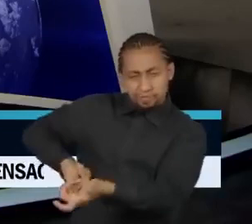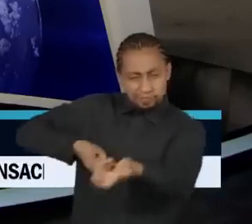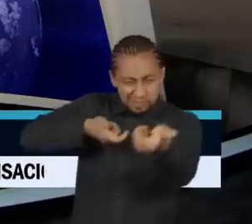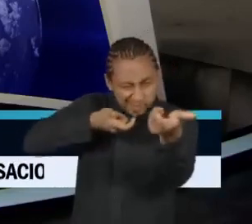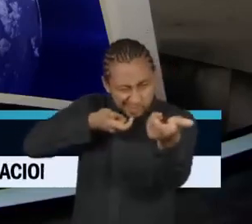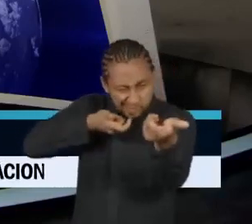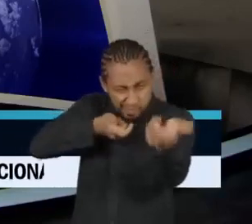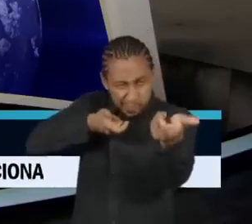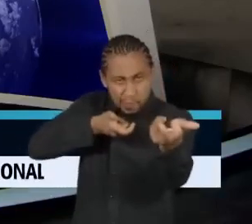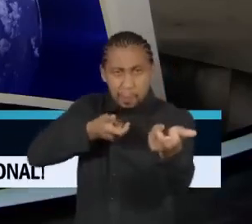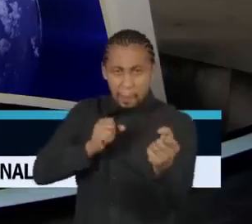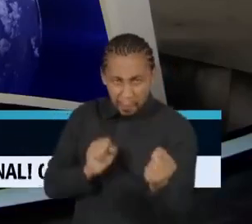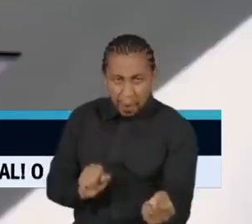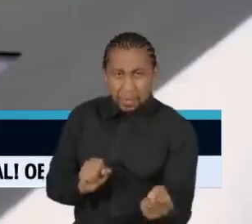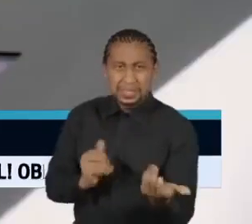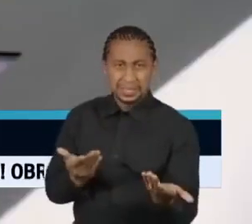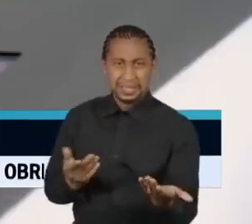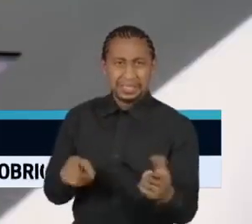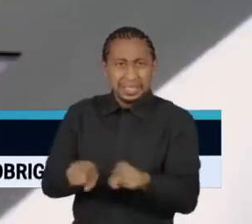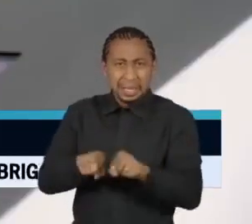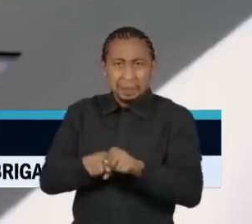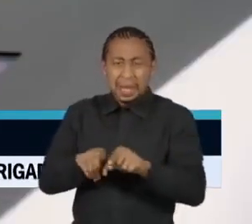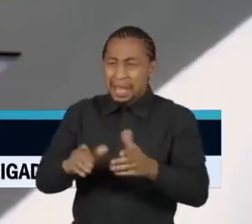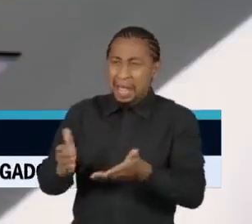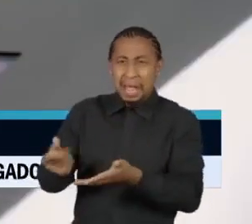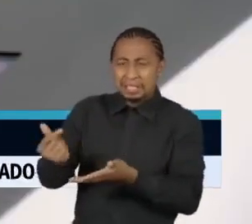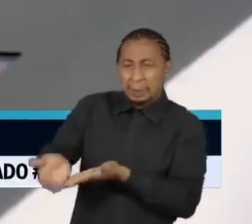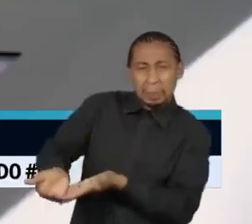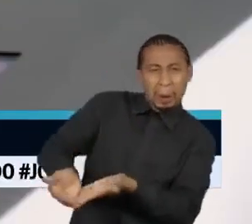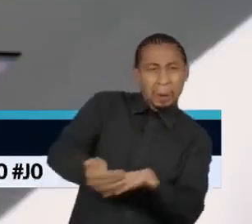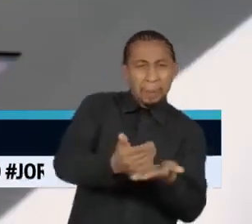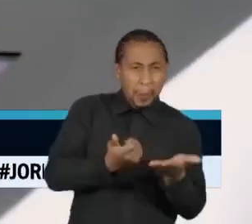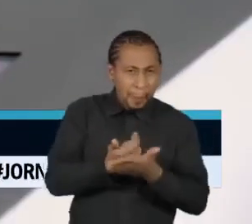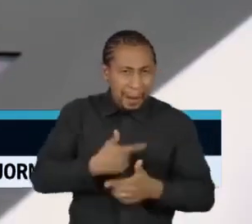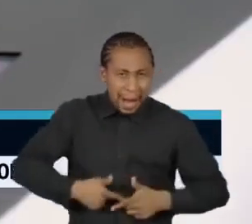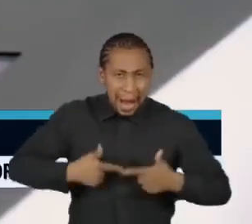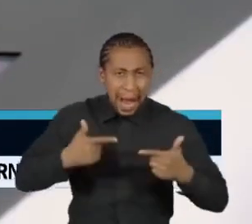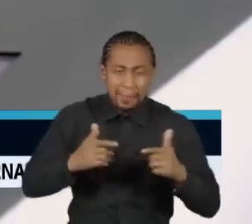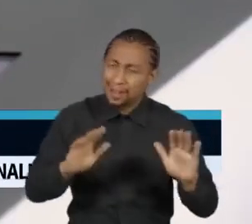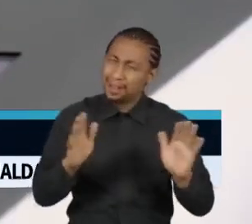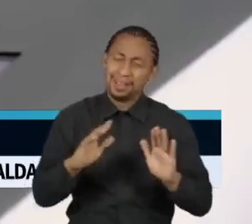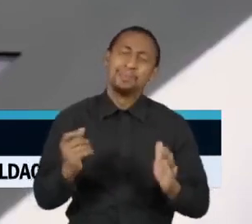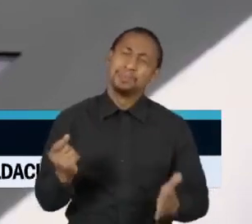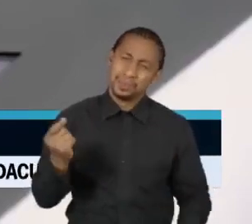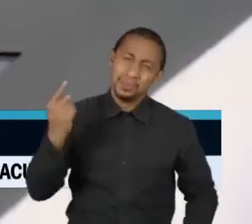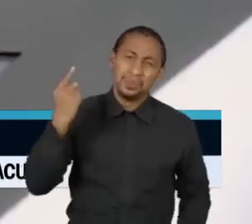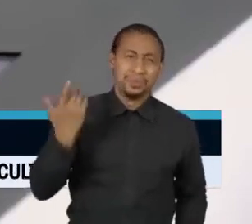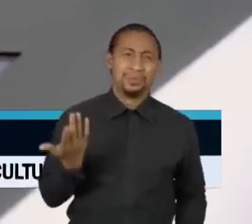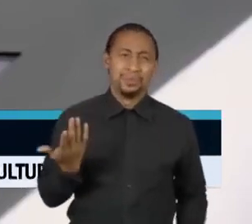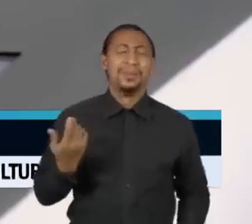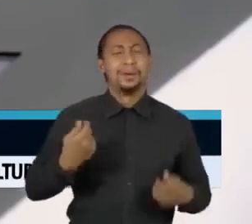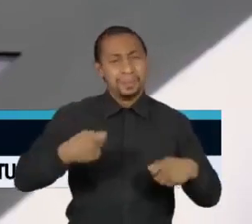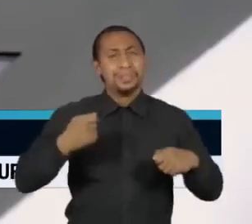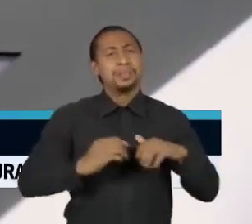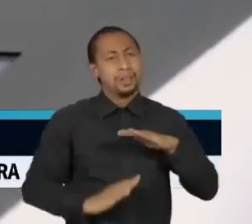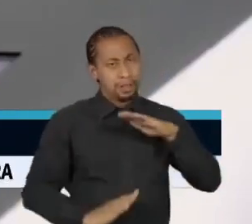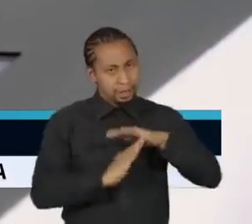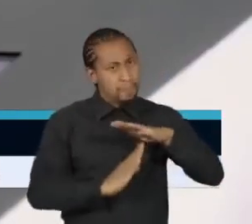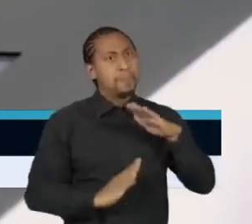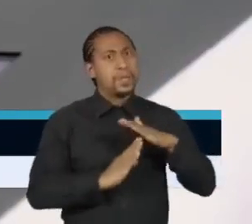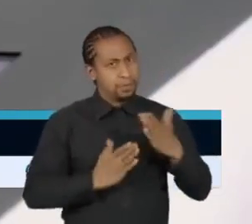contra essa a favor desse tipo de manifestação Isso é um absurdo tem que ter limite sim Liberdade exige